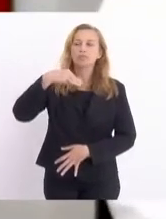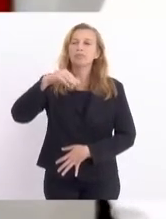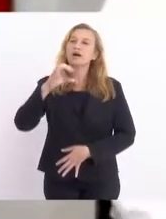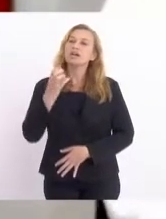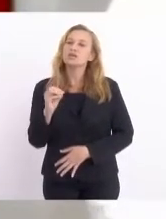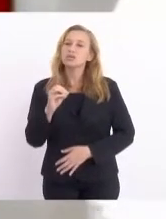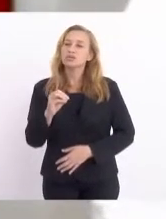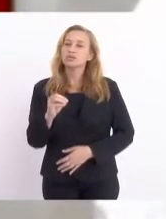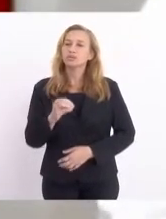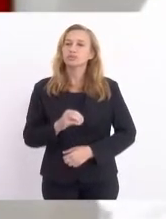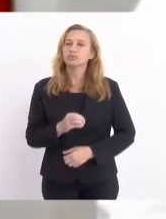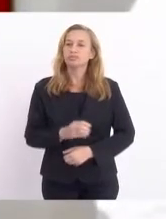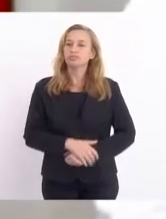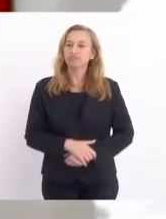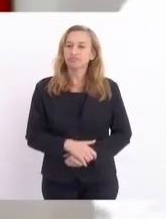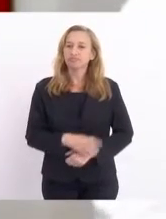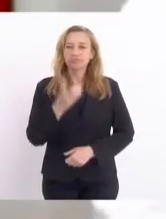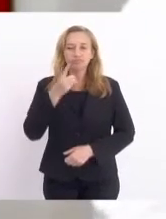deputado Marcos Mille.